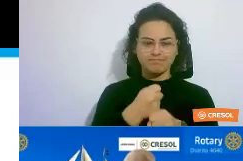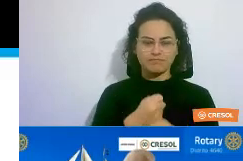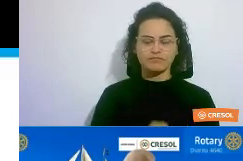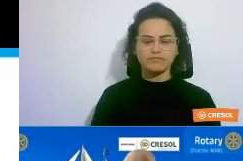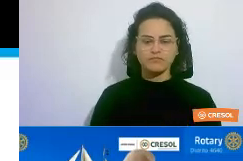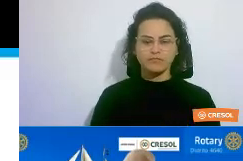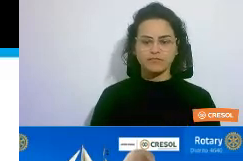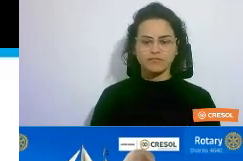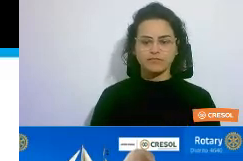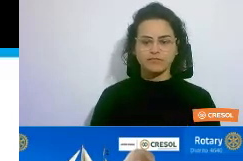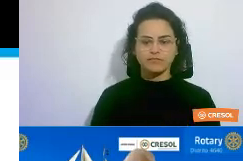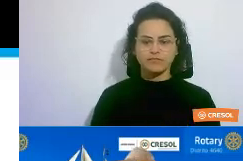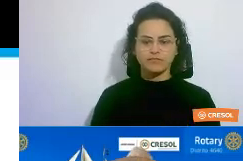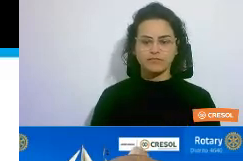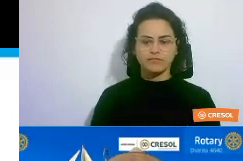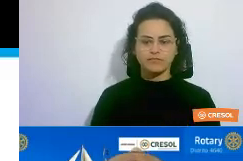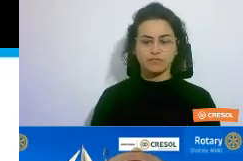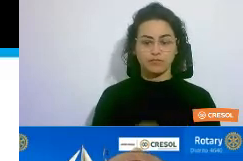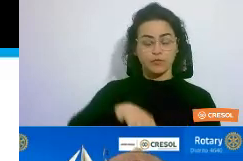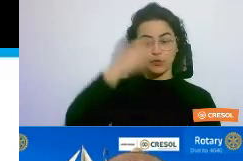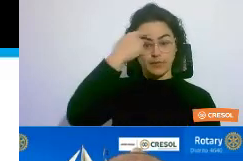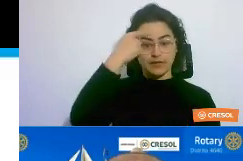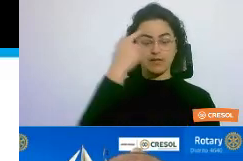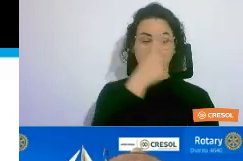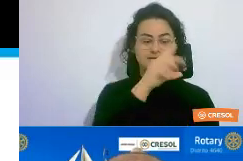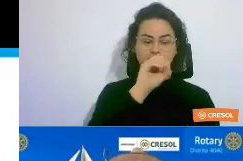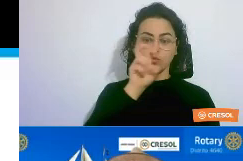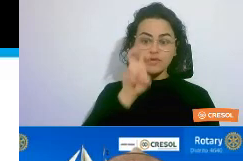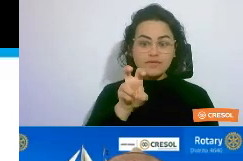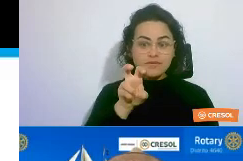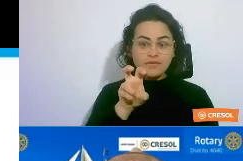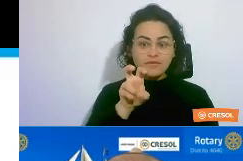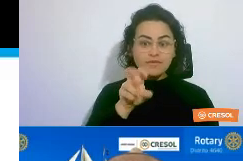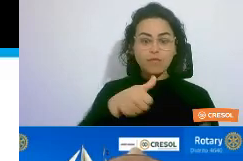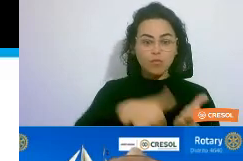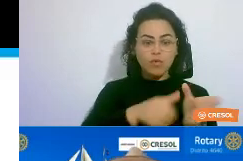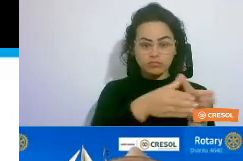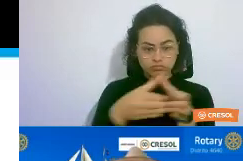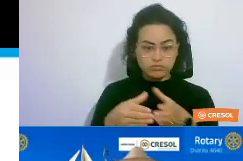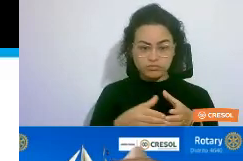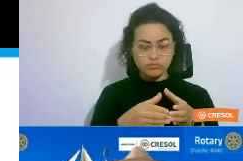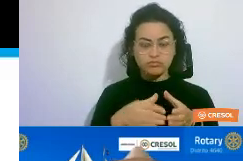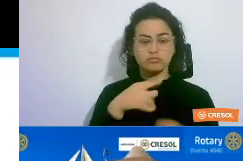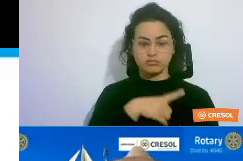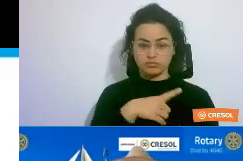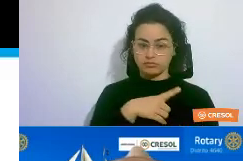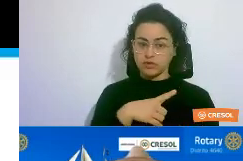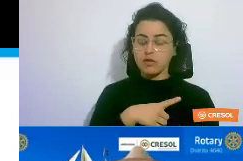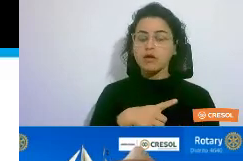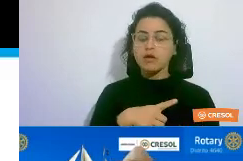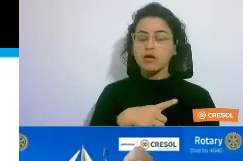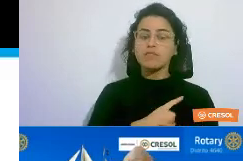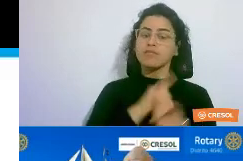que pensar que nós somos 105 clubes e que é impossível agraciar a